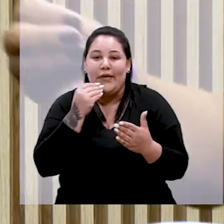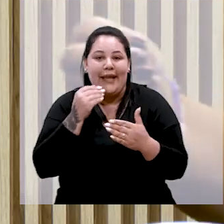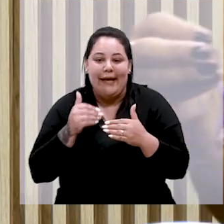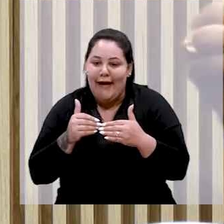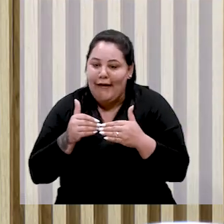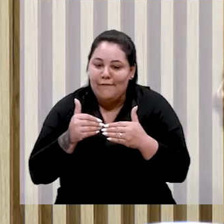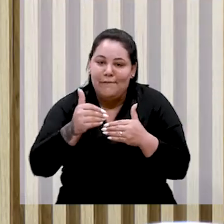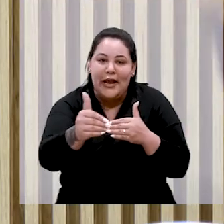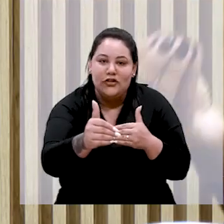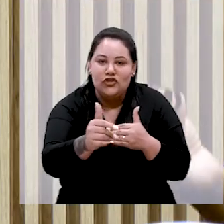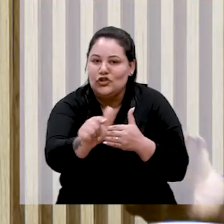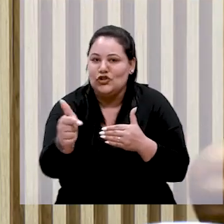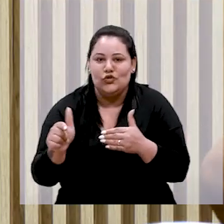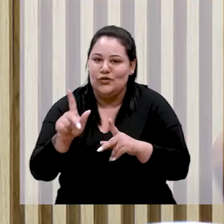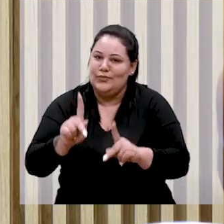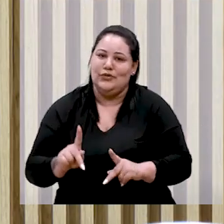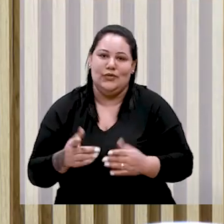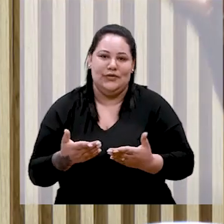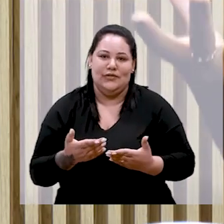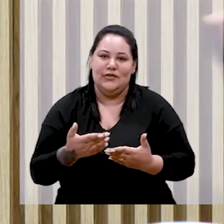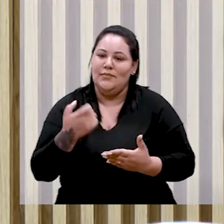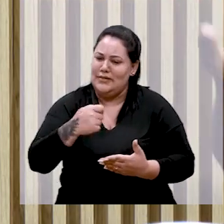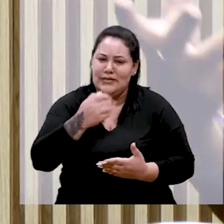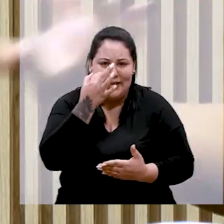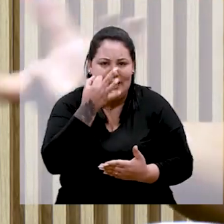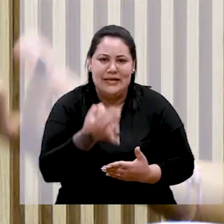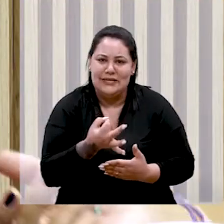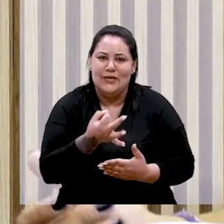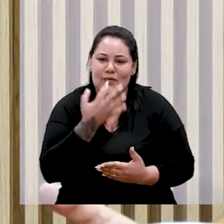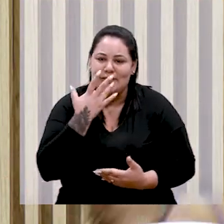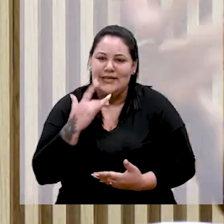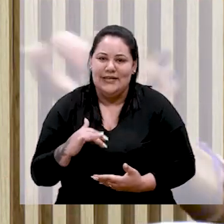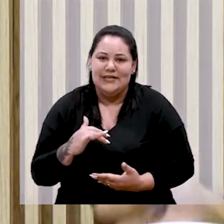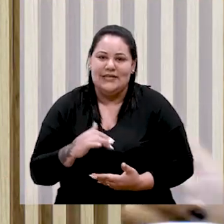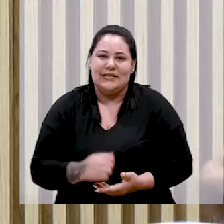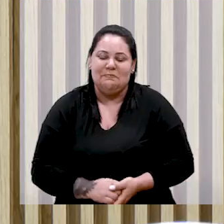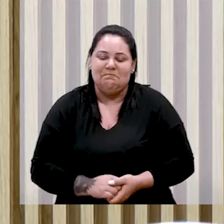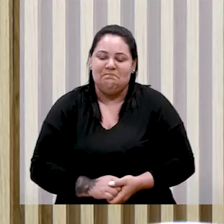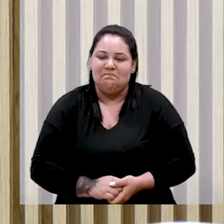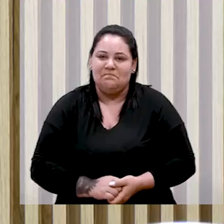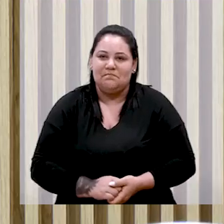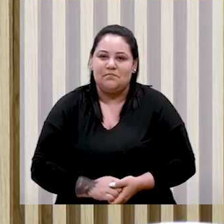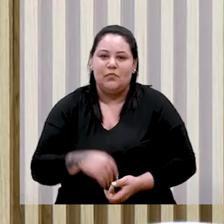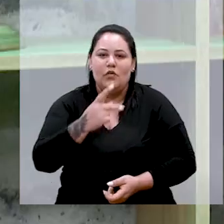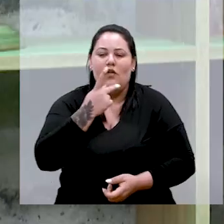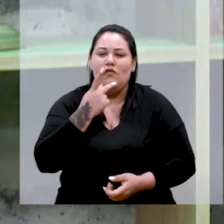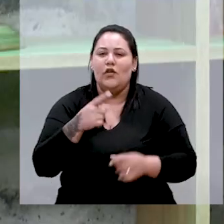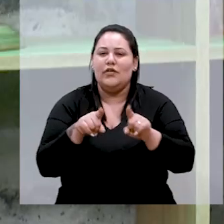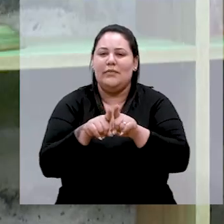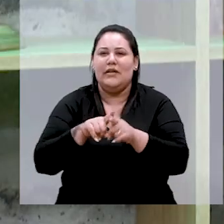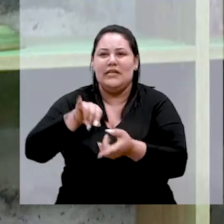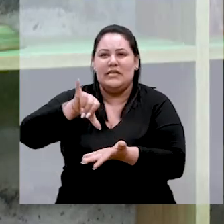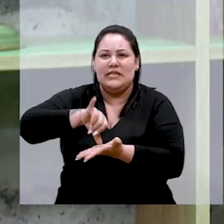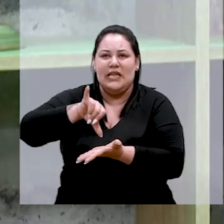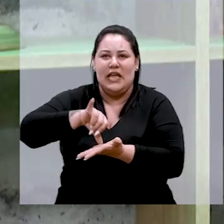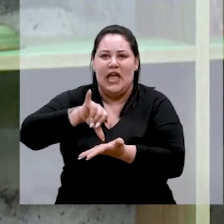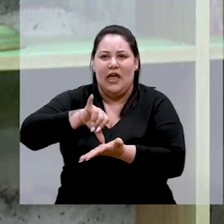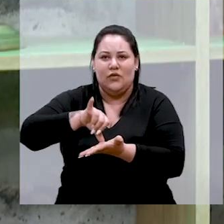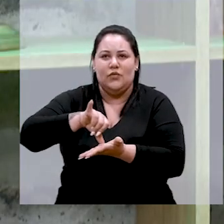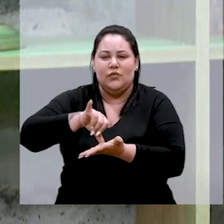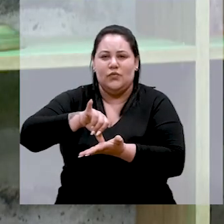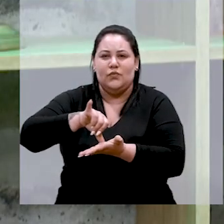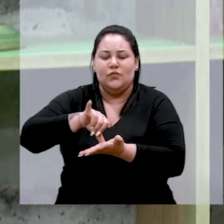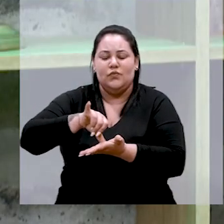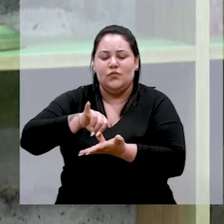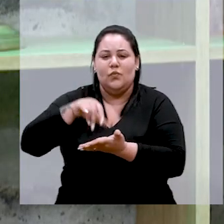possibilidade de estar muito à frente nesse sentido. Então, a gente precisa estar atento, né, com um olhar mais atento a essas crianças e adolescentes da rede. A senhora cita centros,